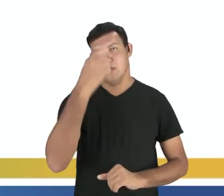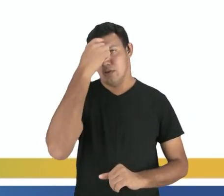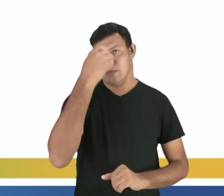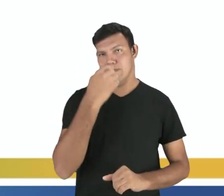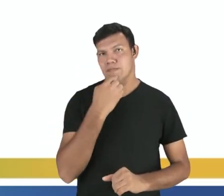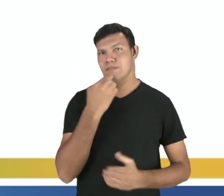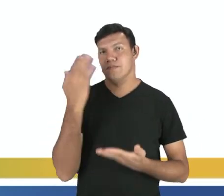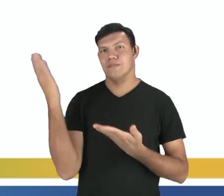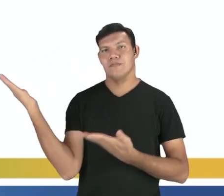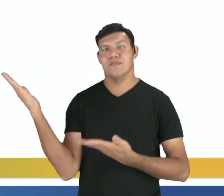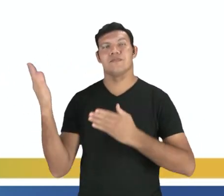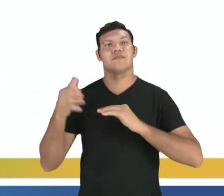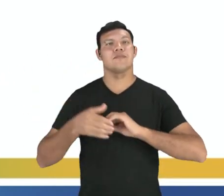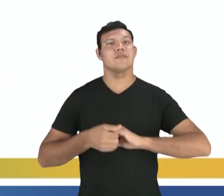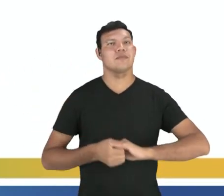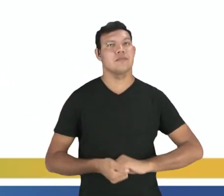uma.